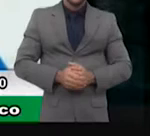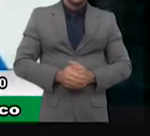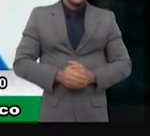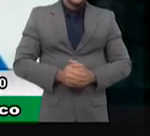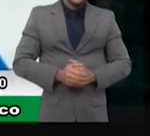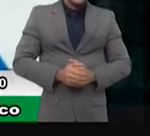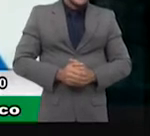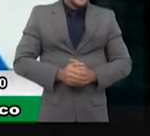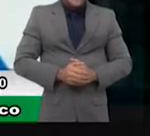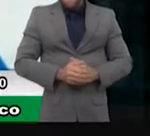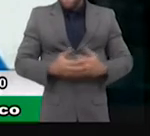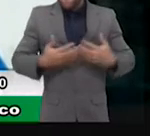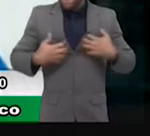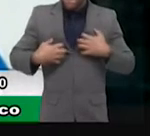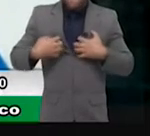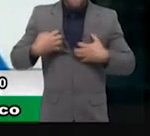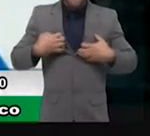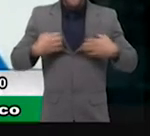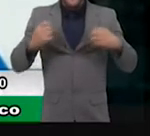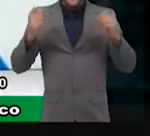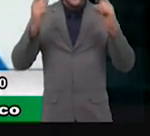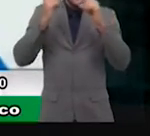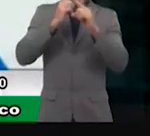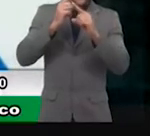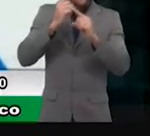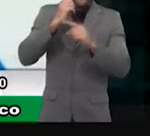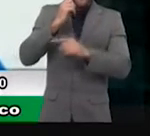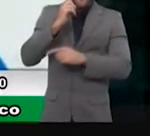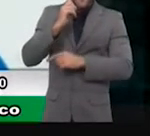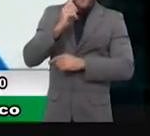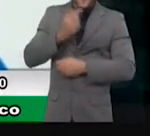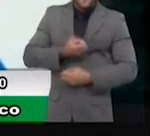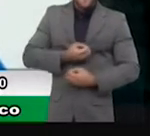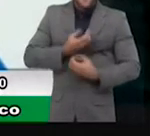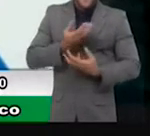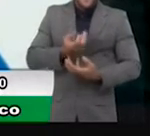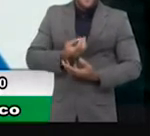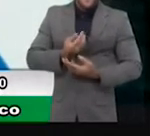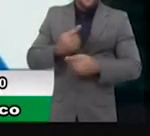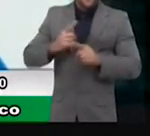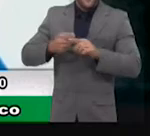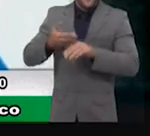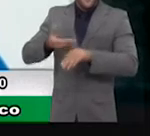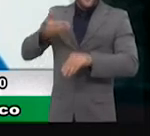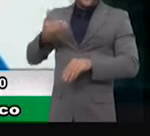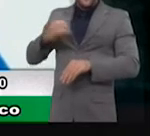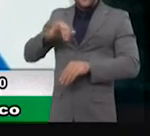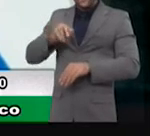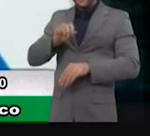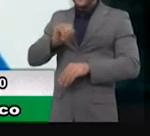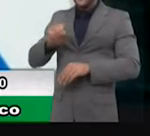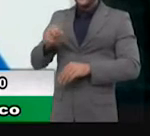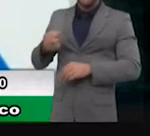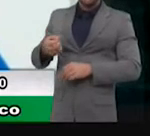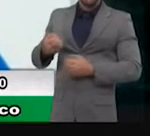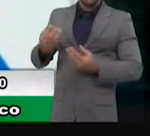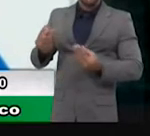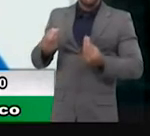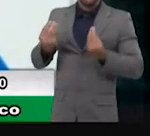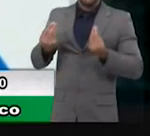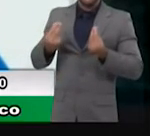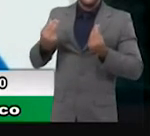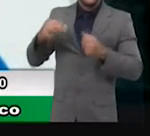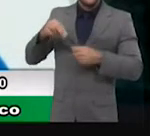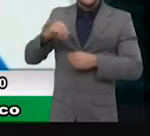difícil falar nessa sessão depois do que o nosso vereador Josias falou. Realmente o Ninho é uma pessoa de coração